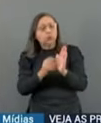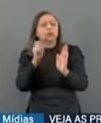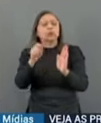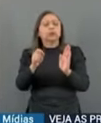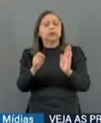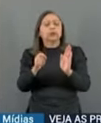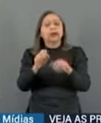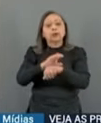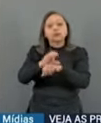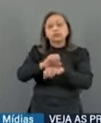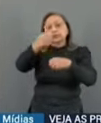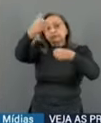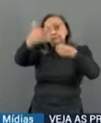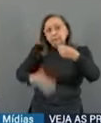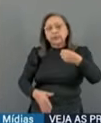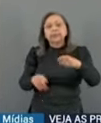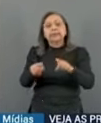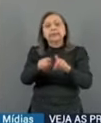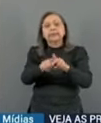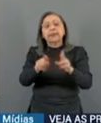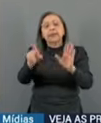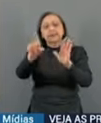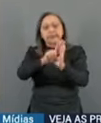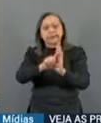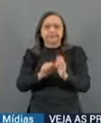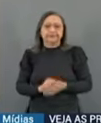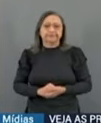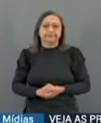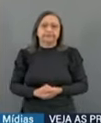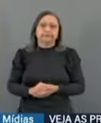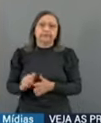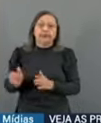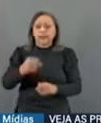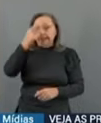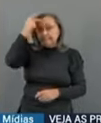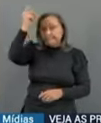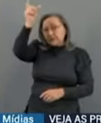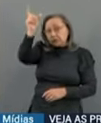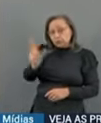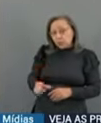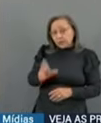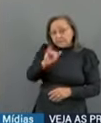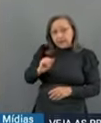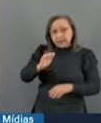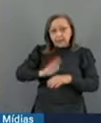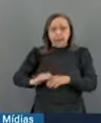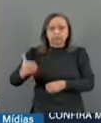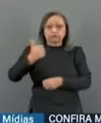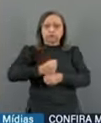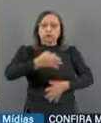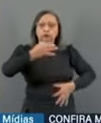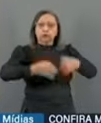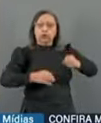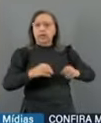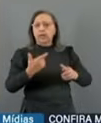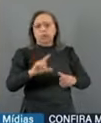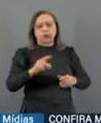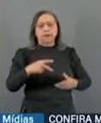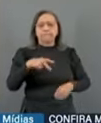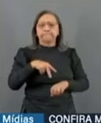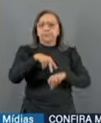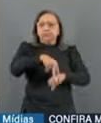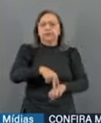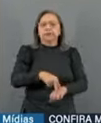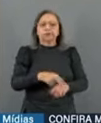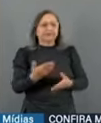a Constituição e as leis. O julgador, ele não está numa posição de ter que